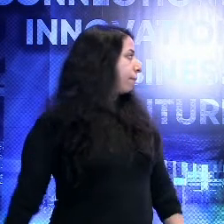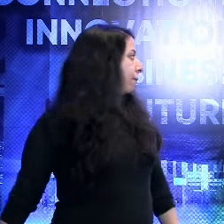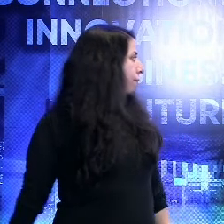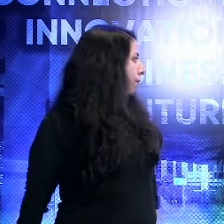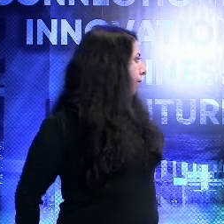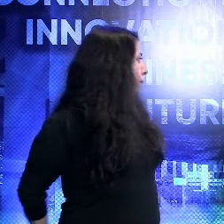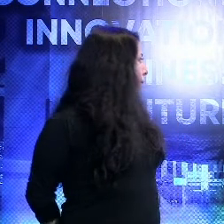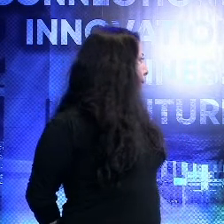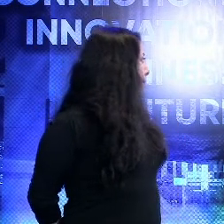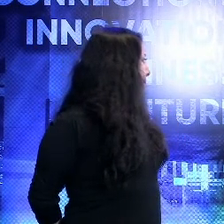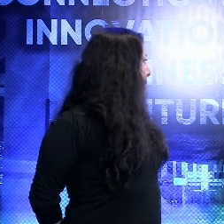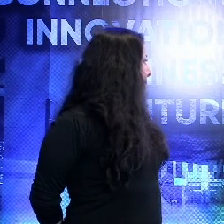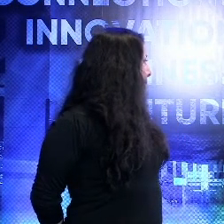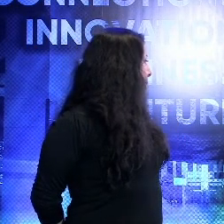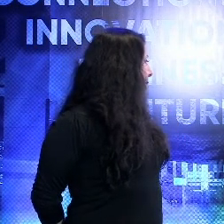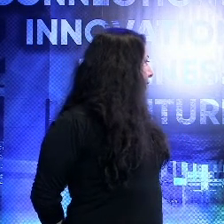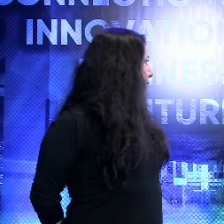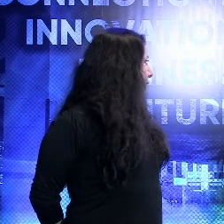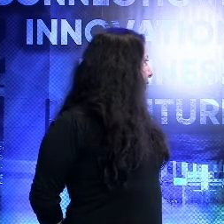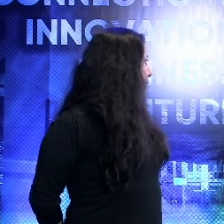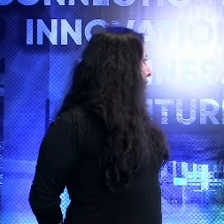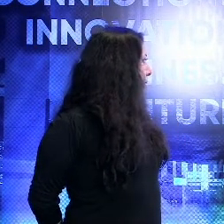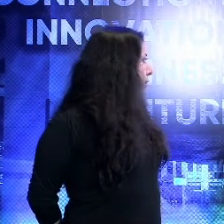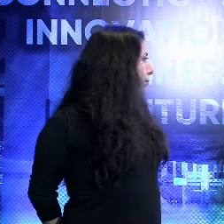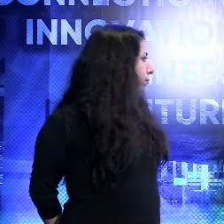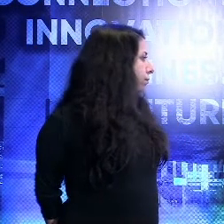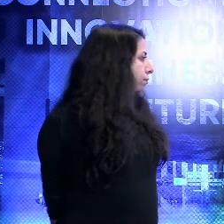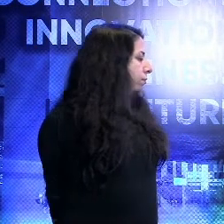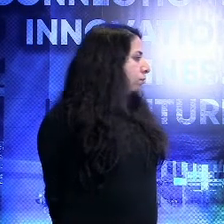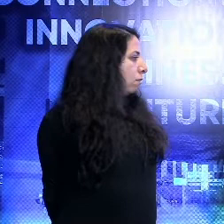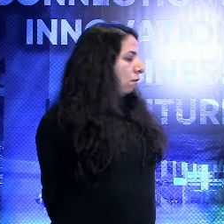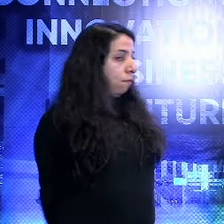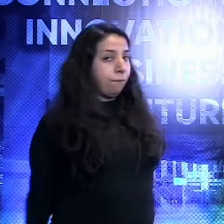Então, aqui eu vou ter todos os meus